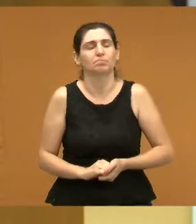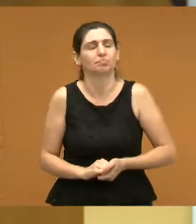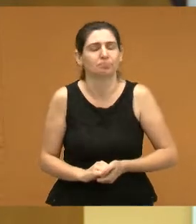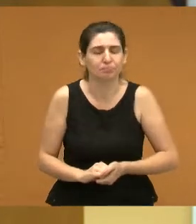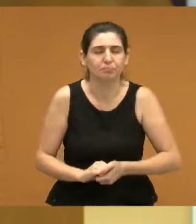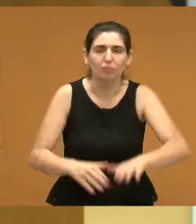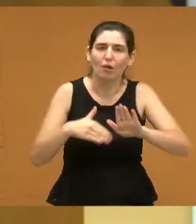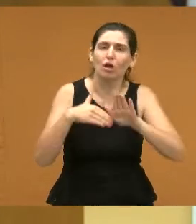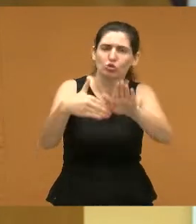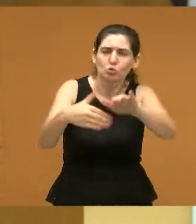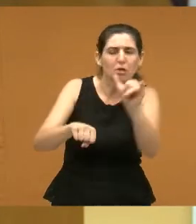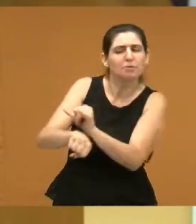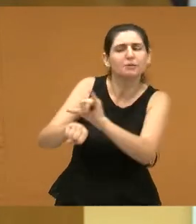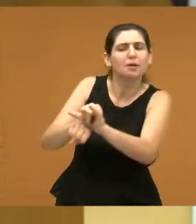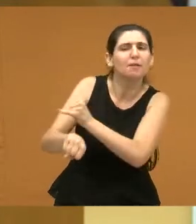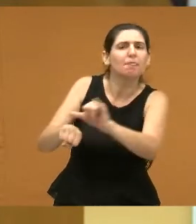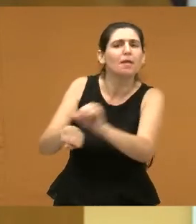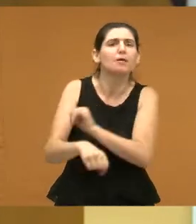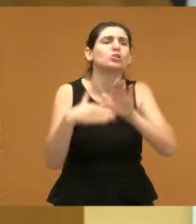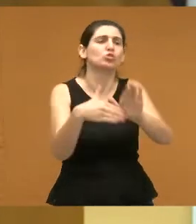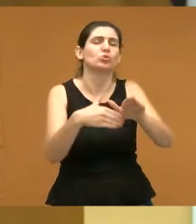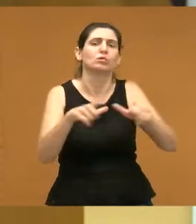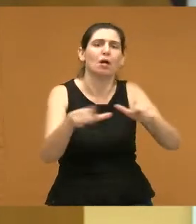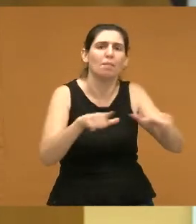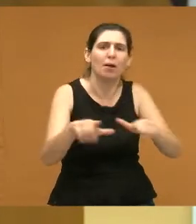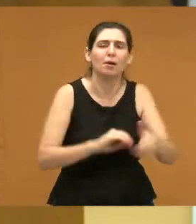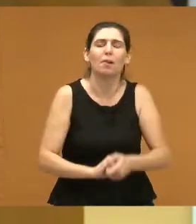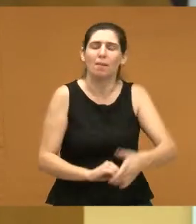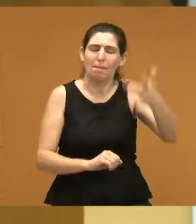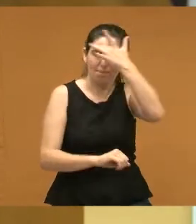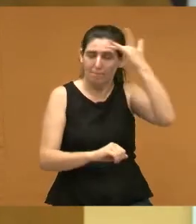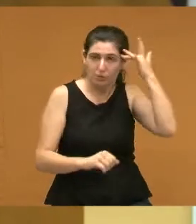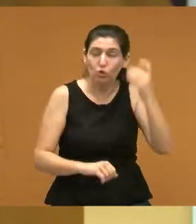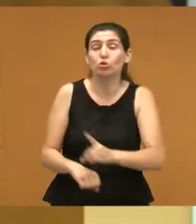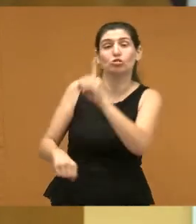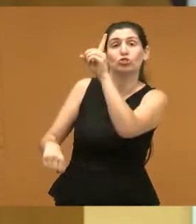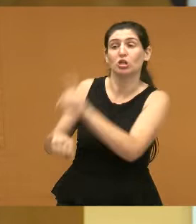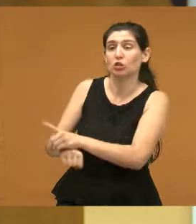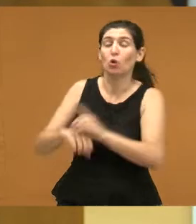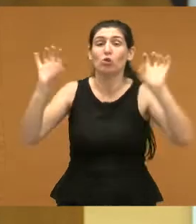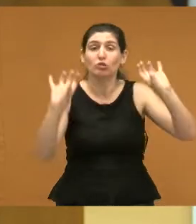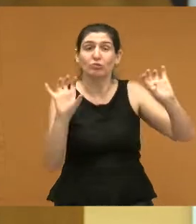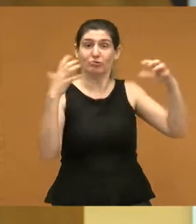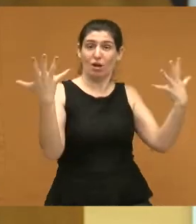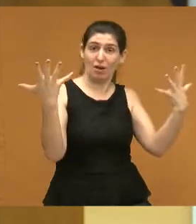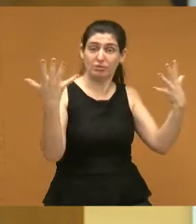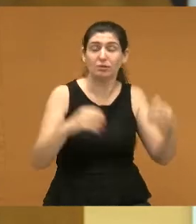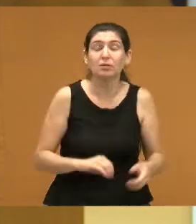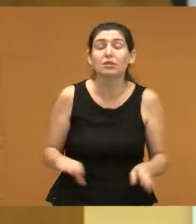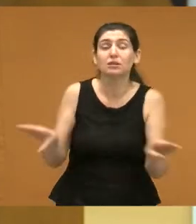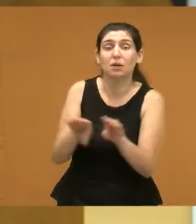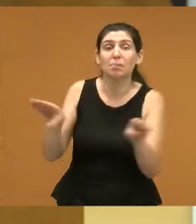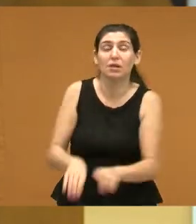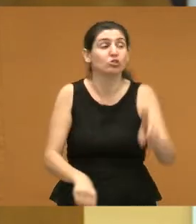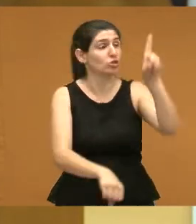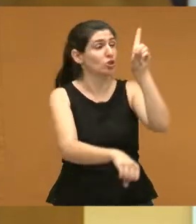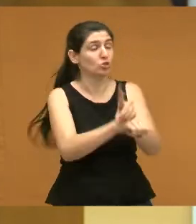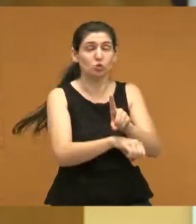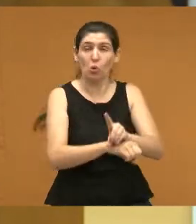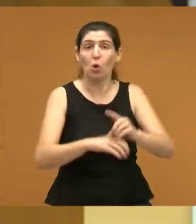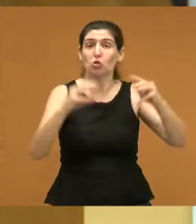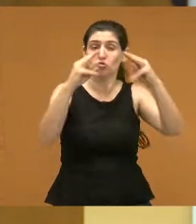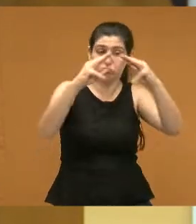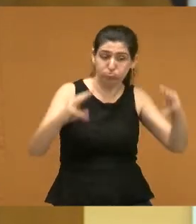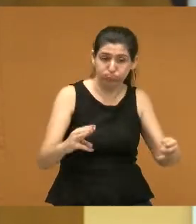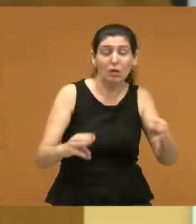assessoramento estratégico. Os cargos comissionados de diretor de eventos e diretor de patrimônio